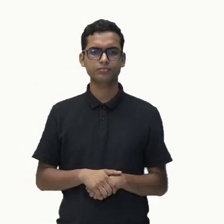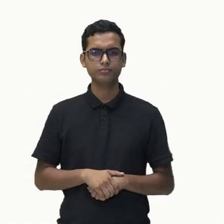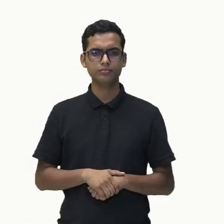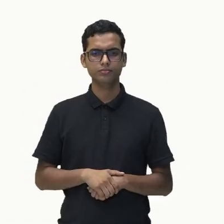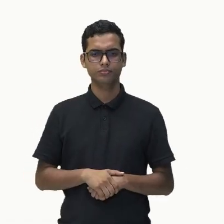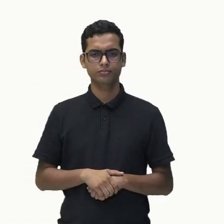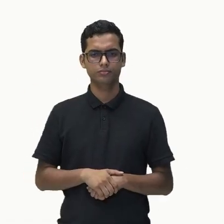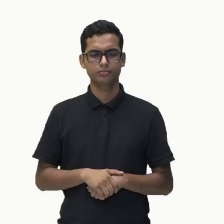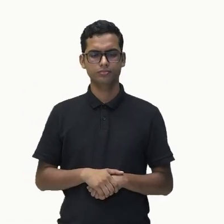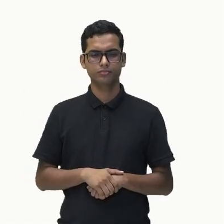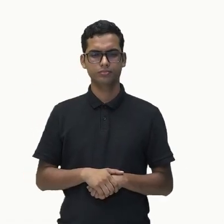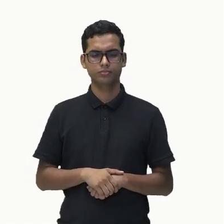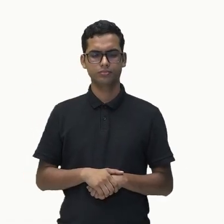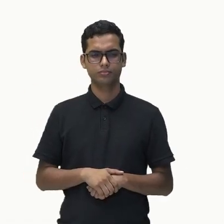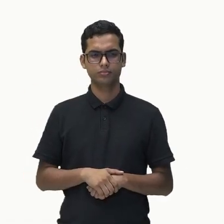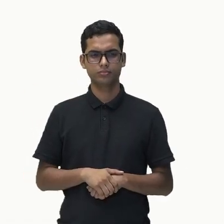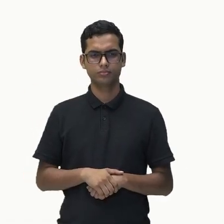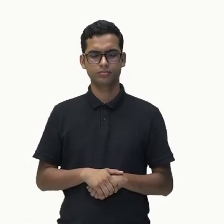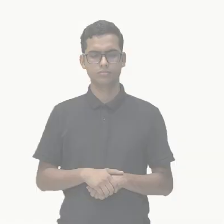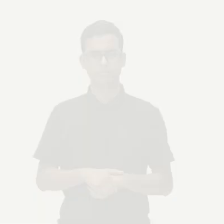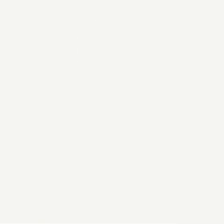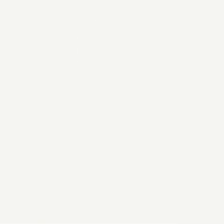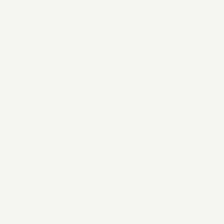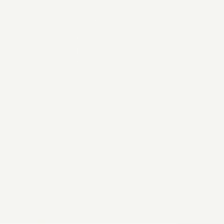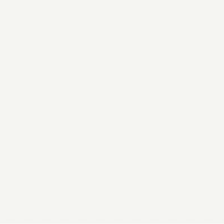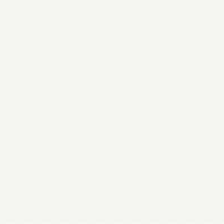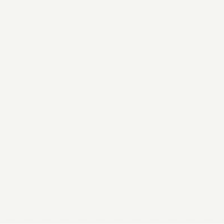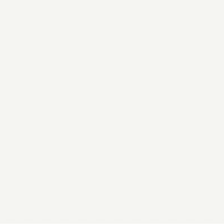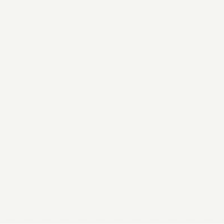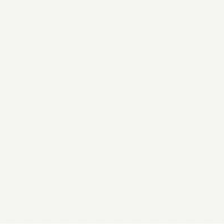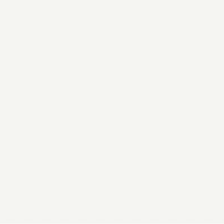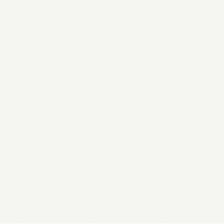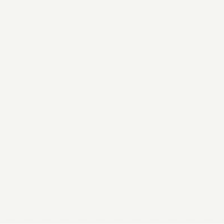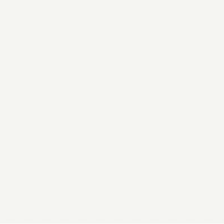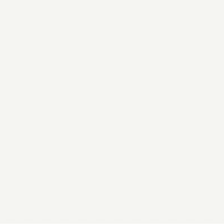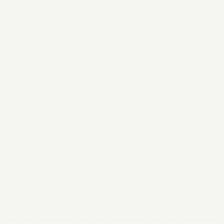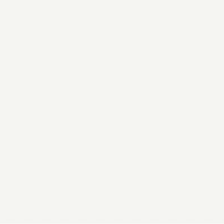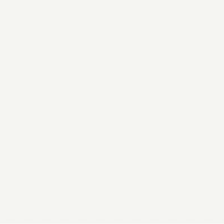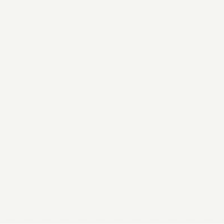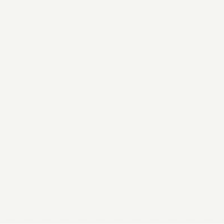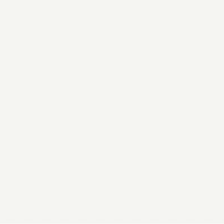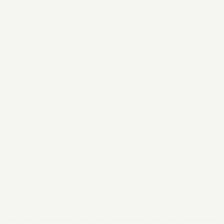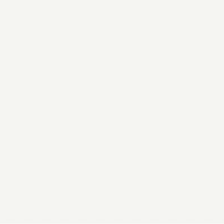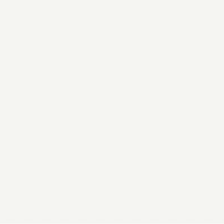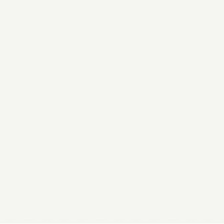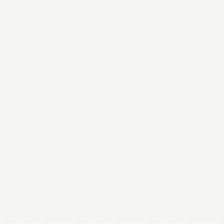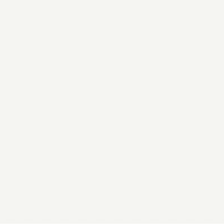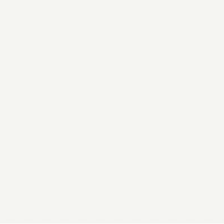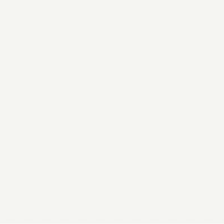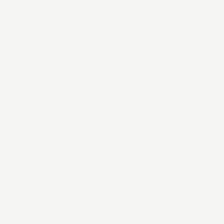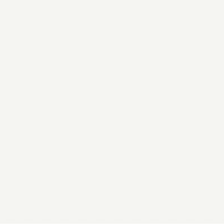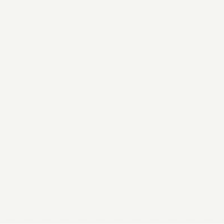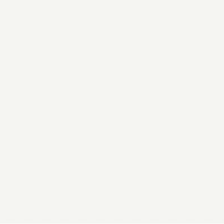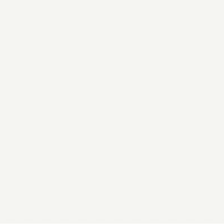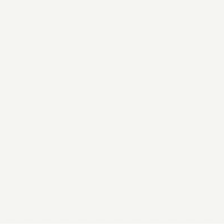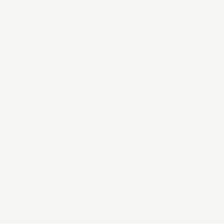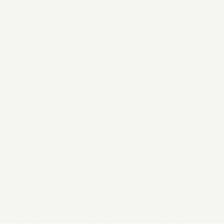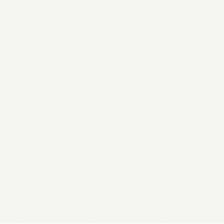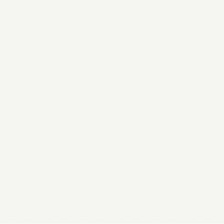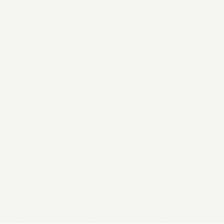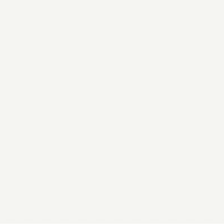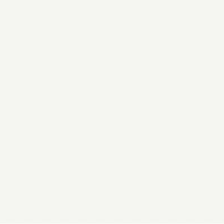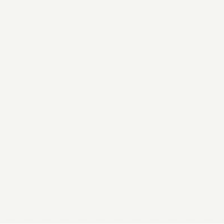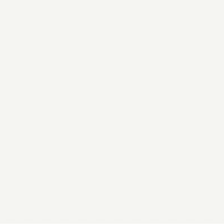E ele está sobre um êmbolo maior que tem uma área menor. Essa aqui é a área 2. A